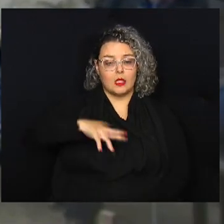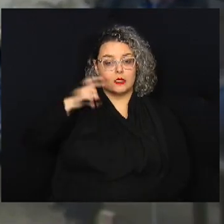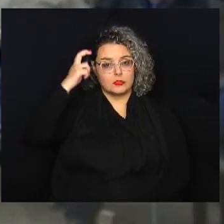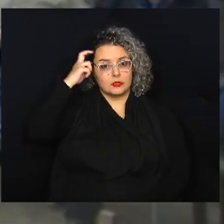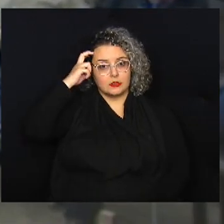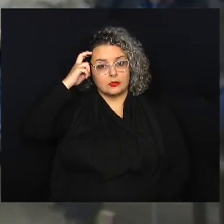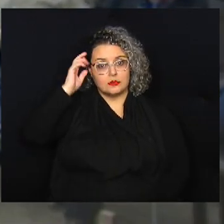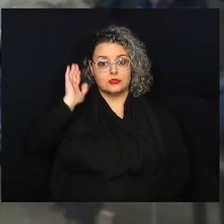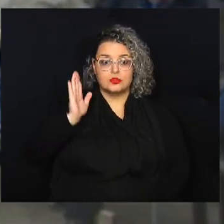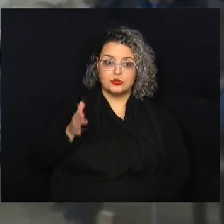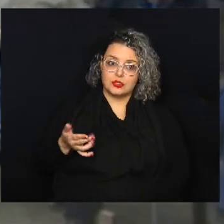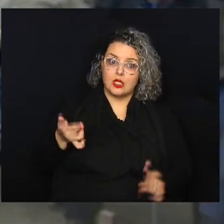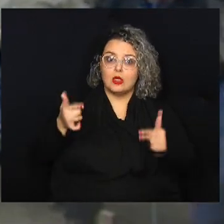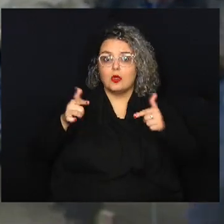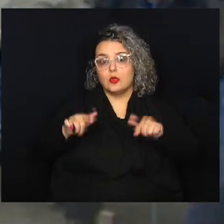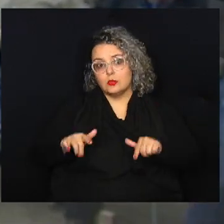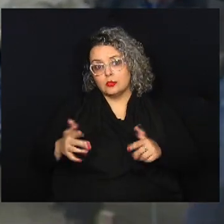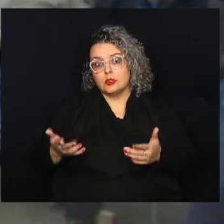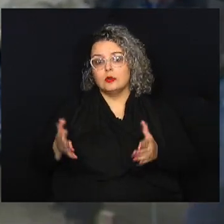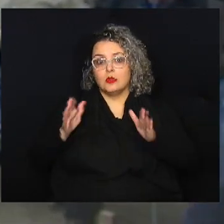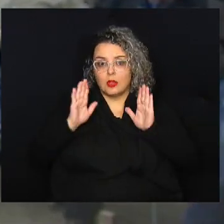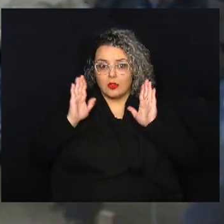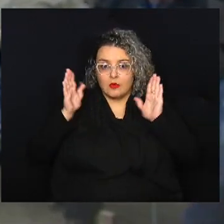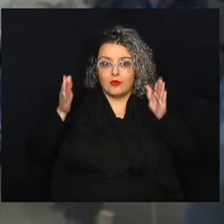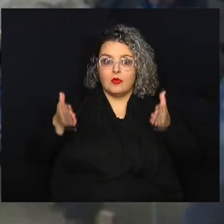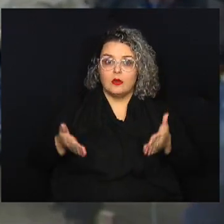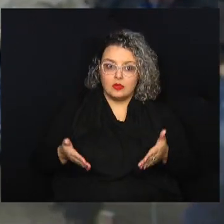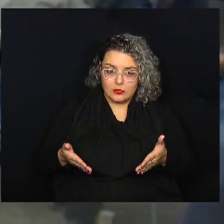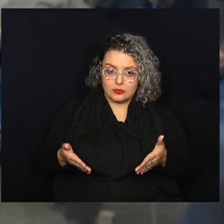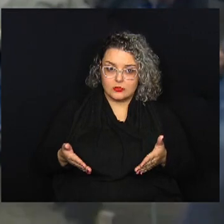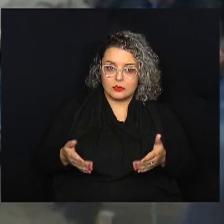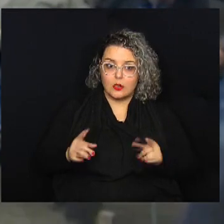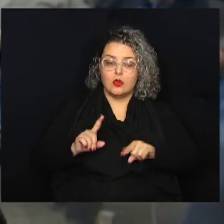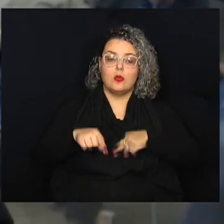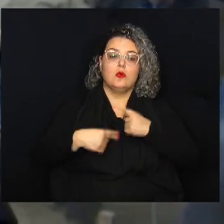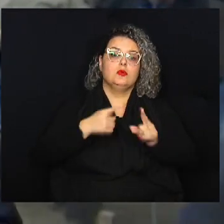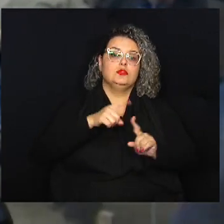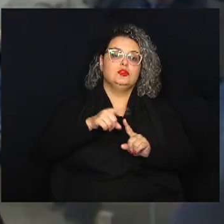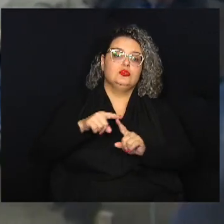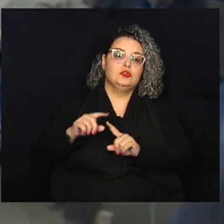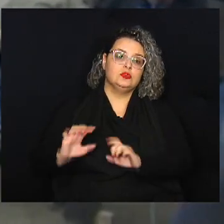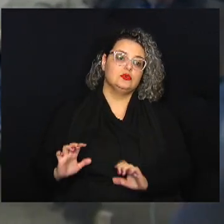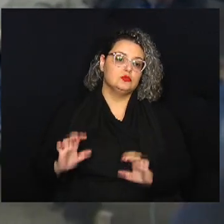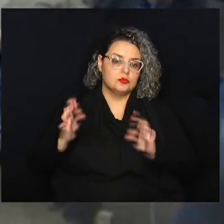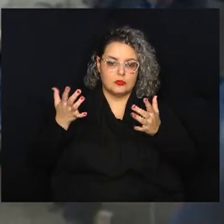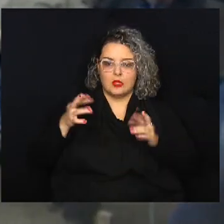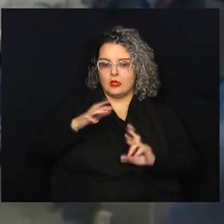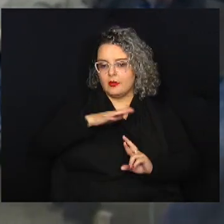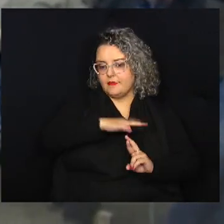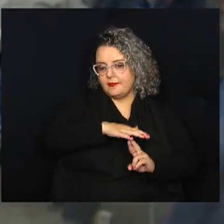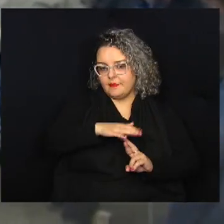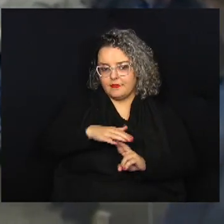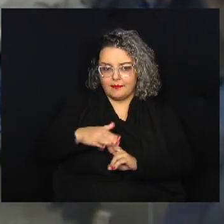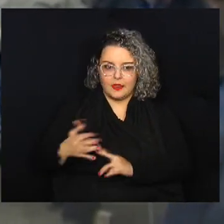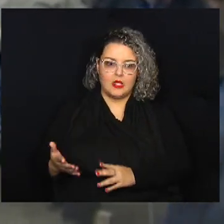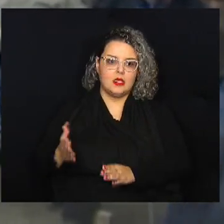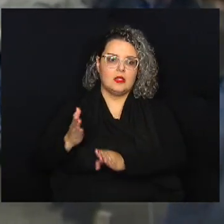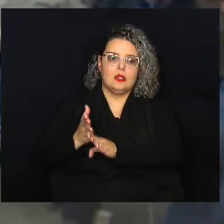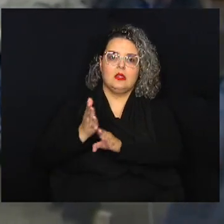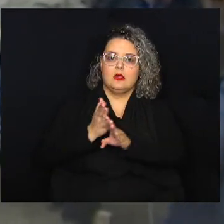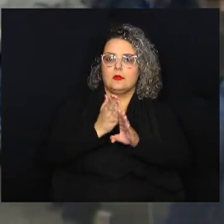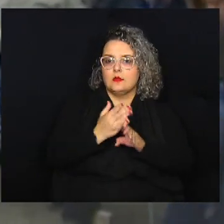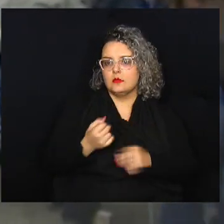um local mais voltado para outros tipos de eventos, que nem feiras, encontros de algum